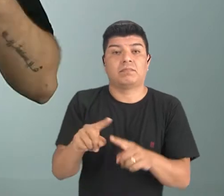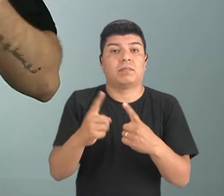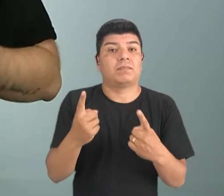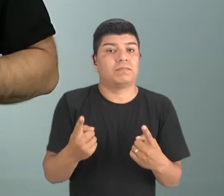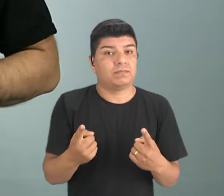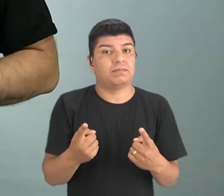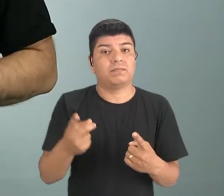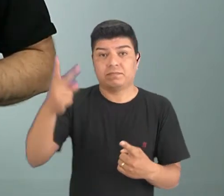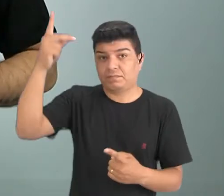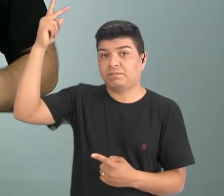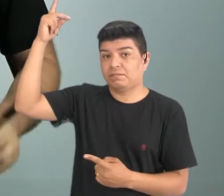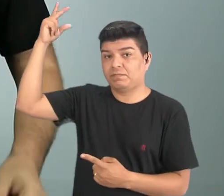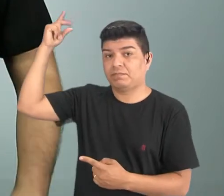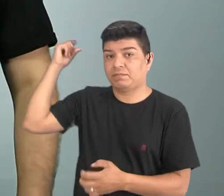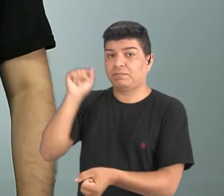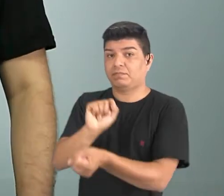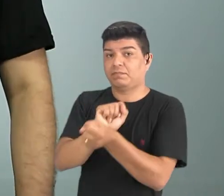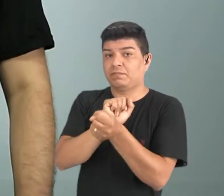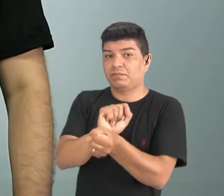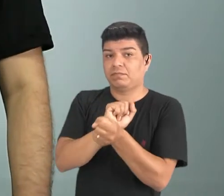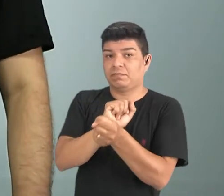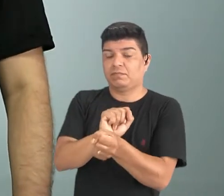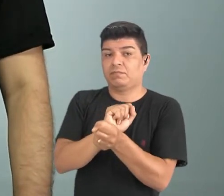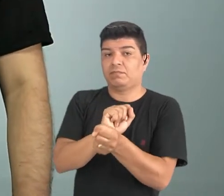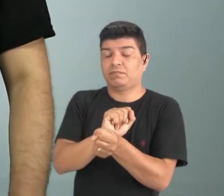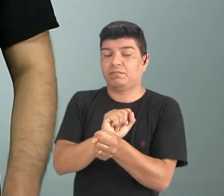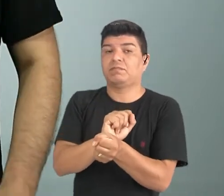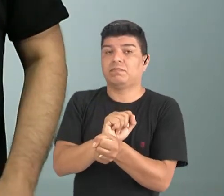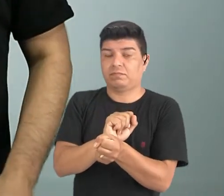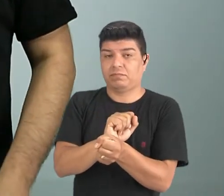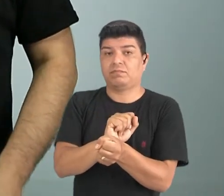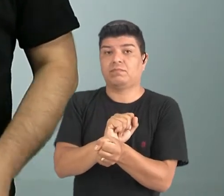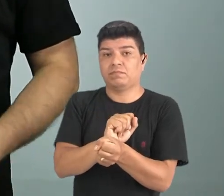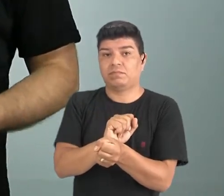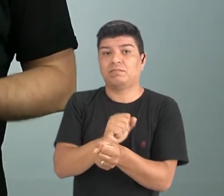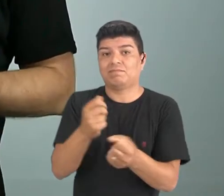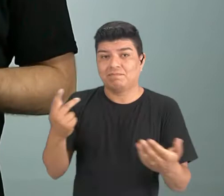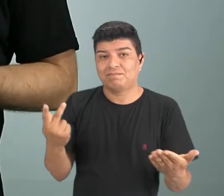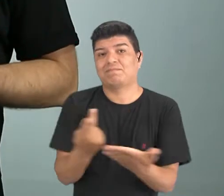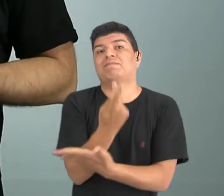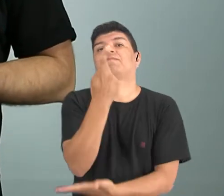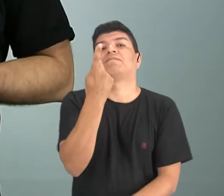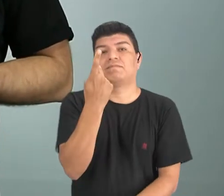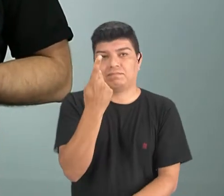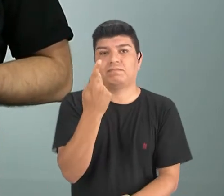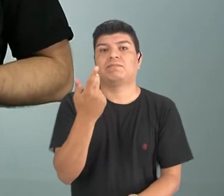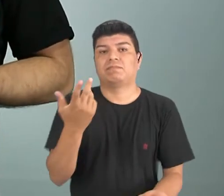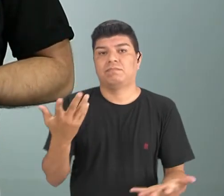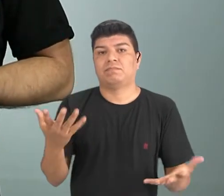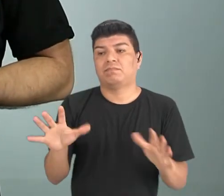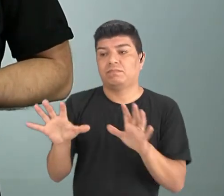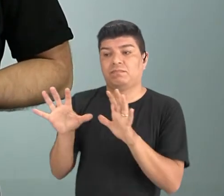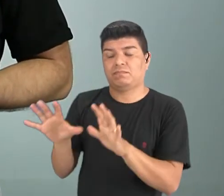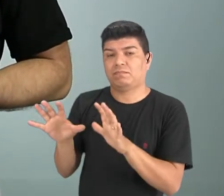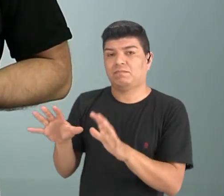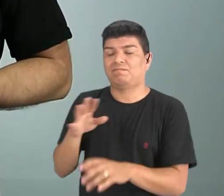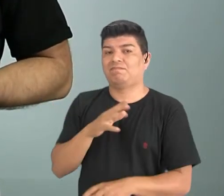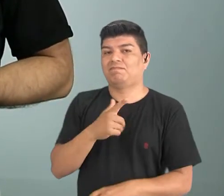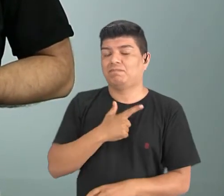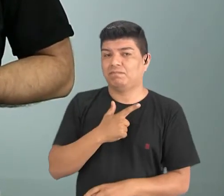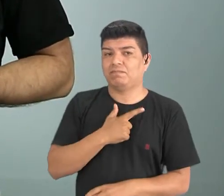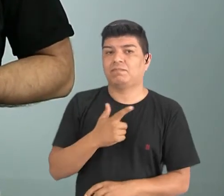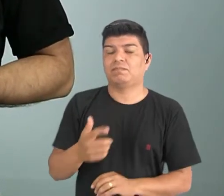Mas, na época da escravidão, infelizmente, aconteciam essas coisas